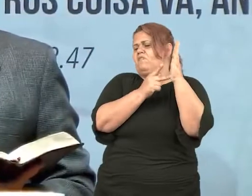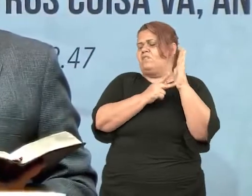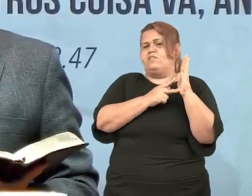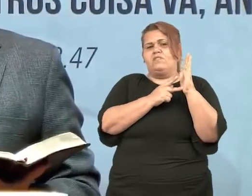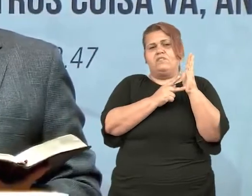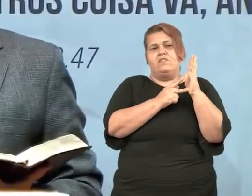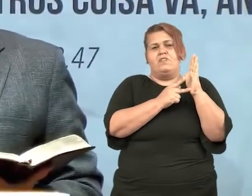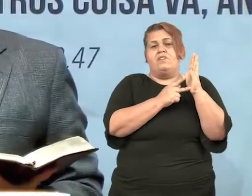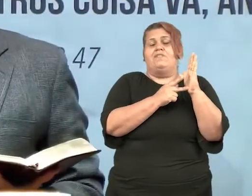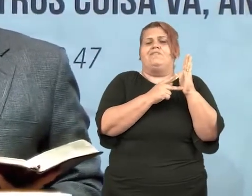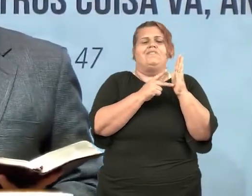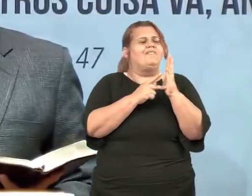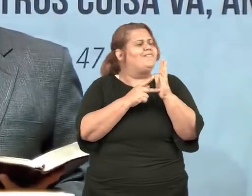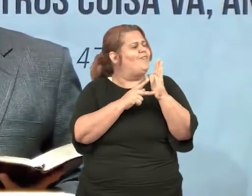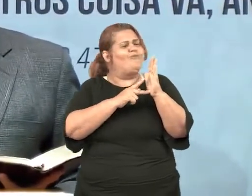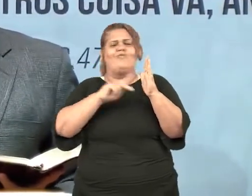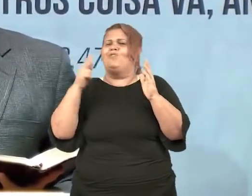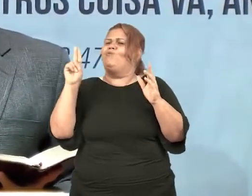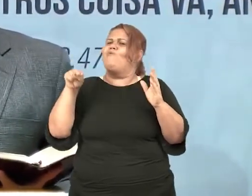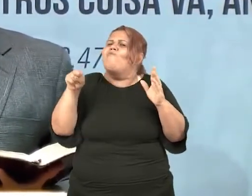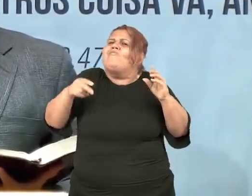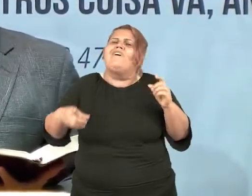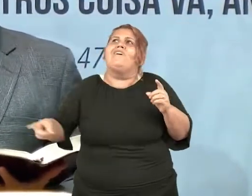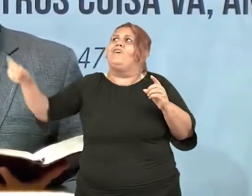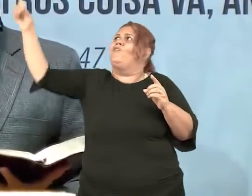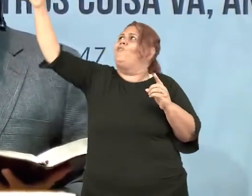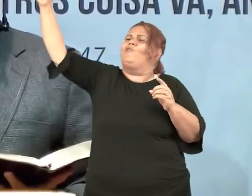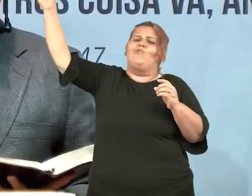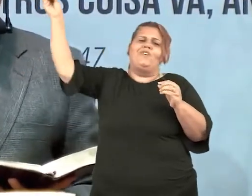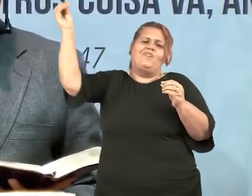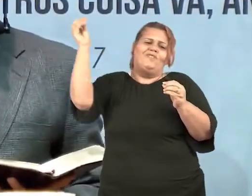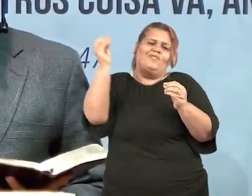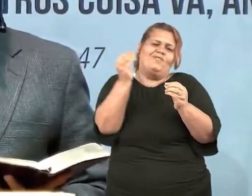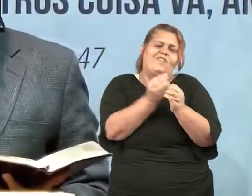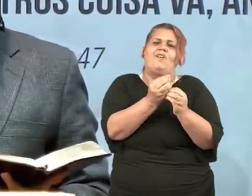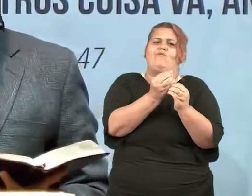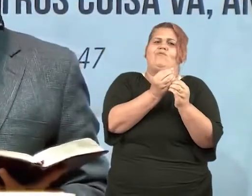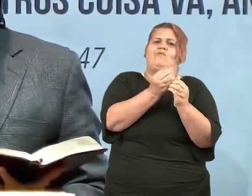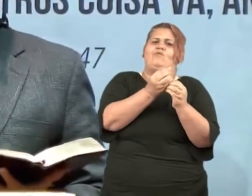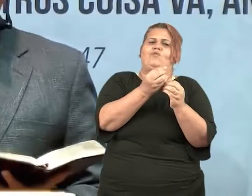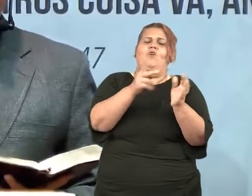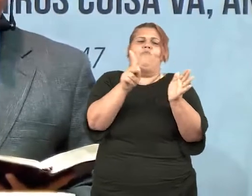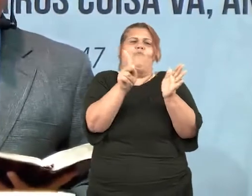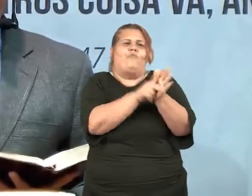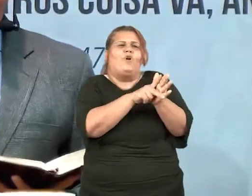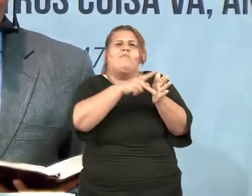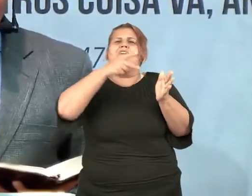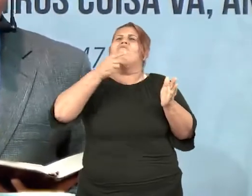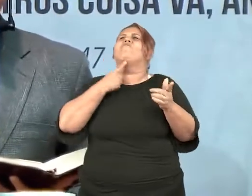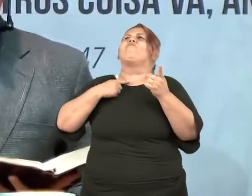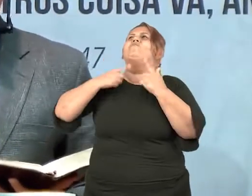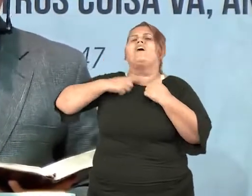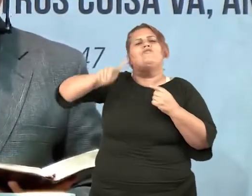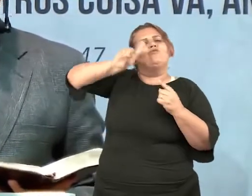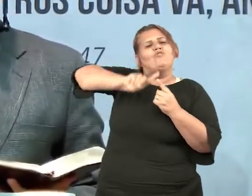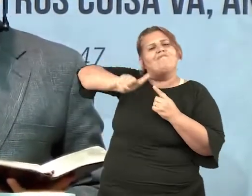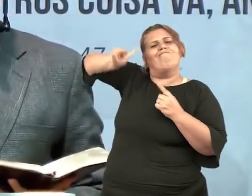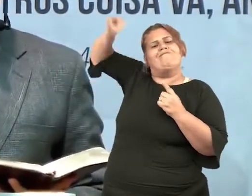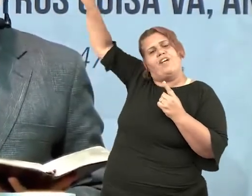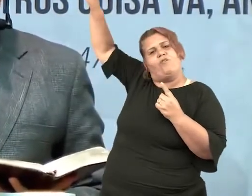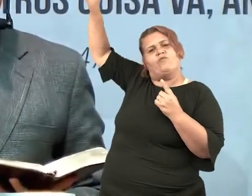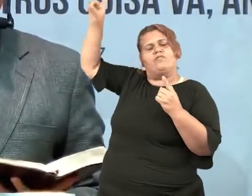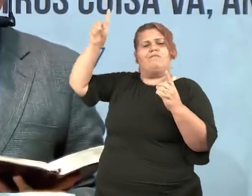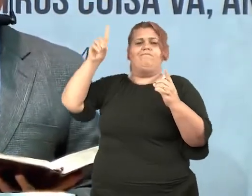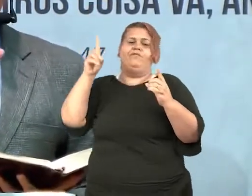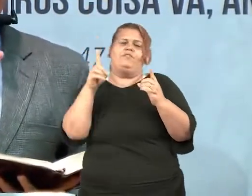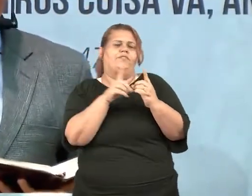sem incluir o propósito e a vontade de Deus nesses planos. Eu quero